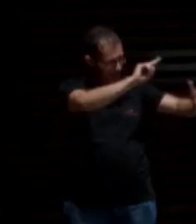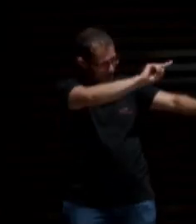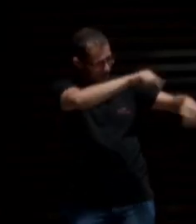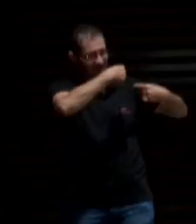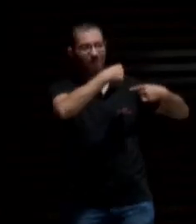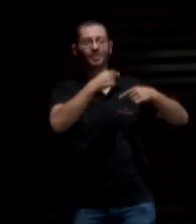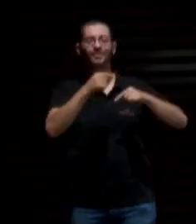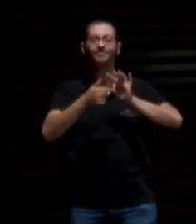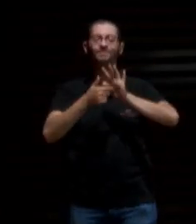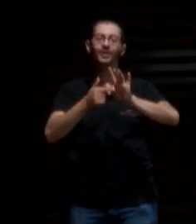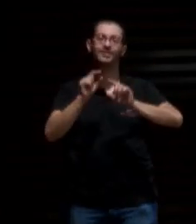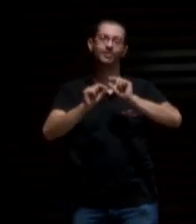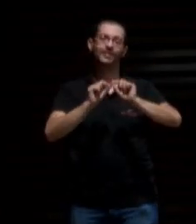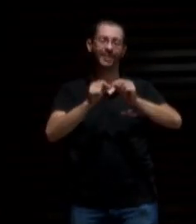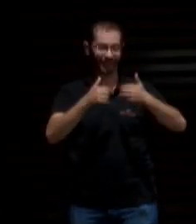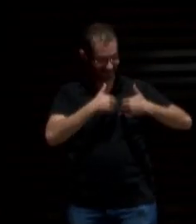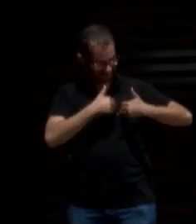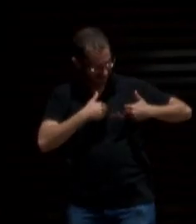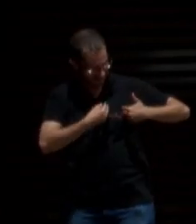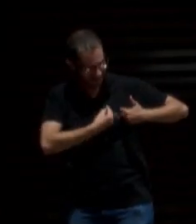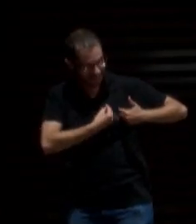quem habita em nós.